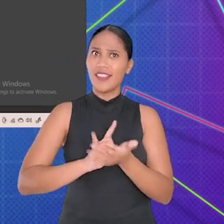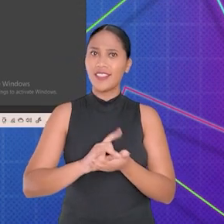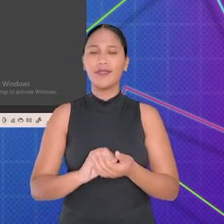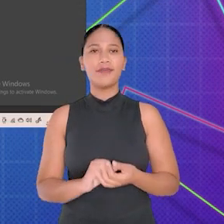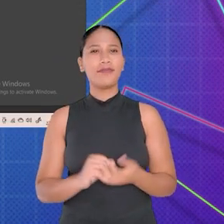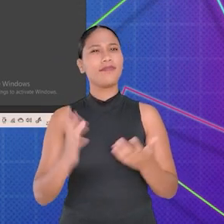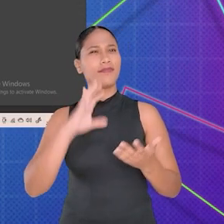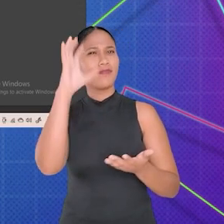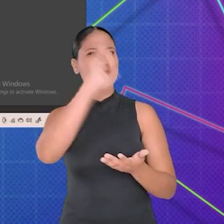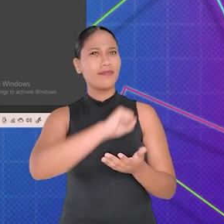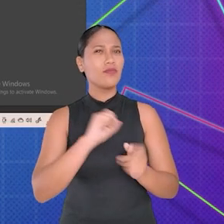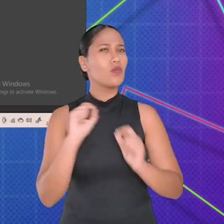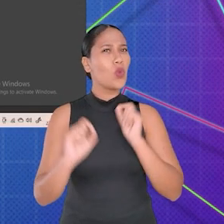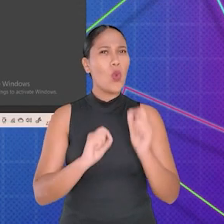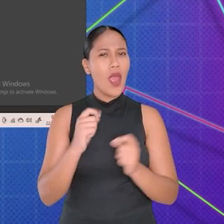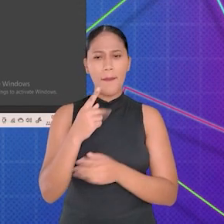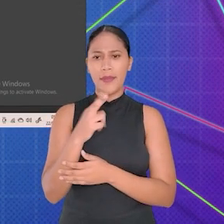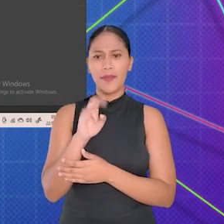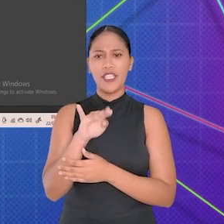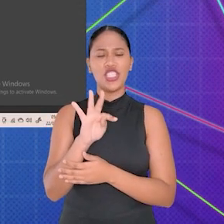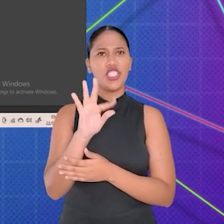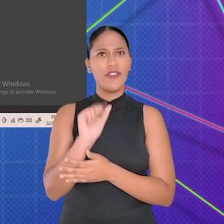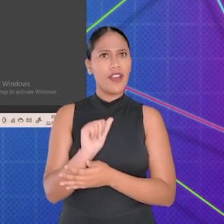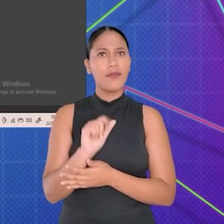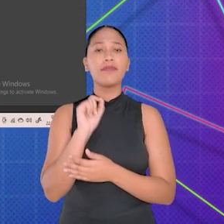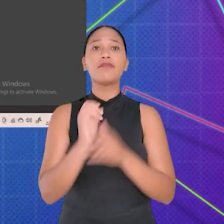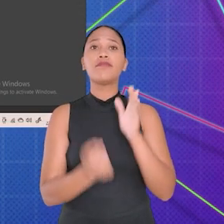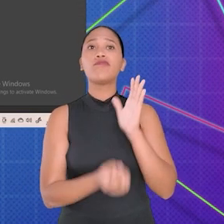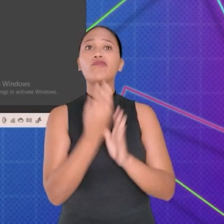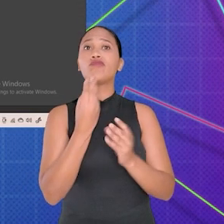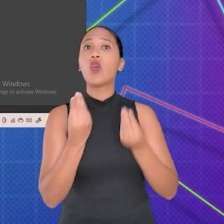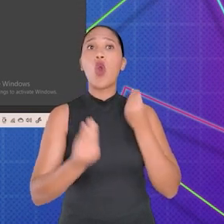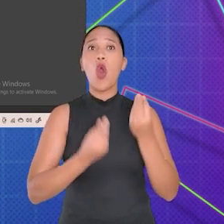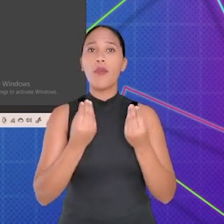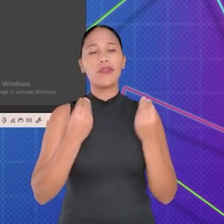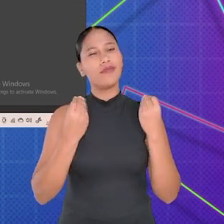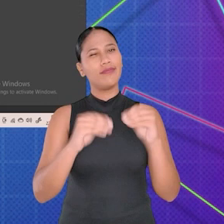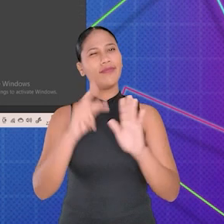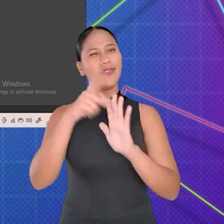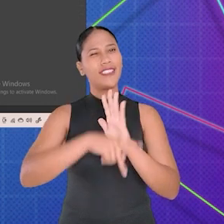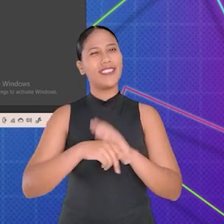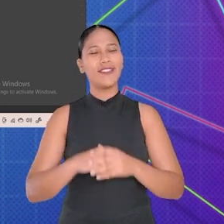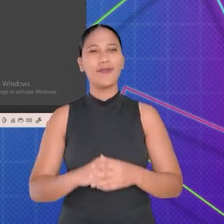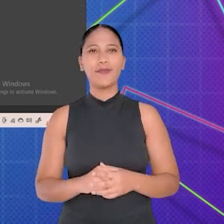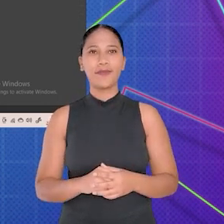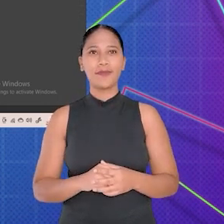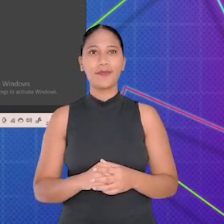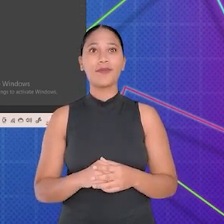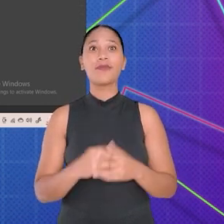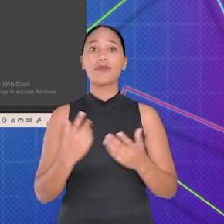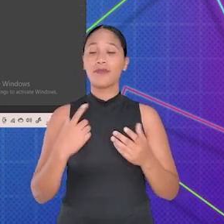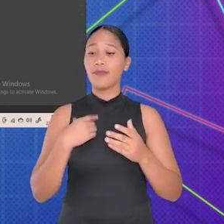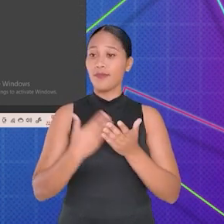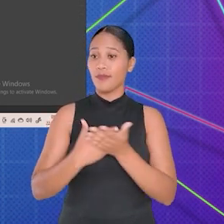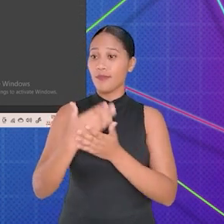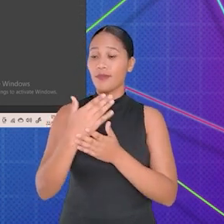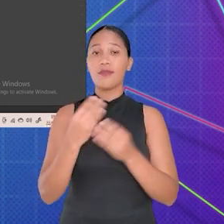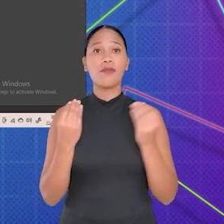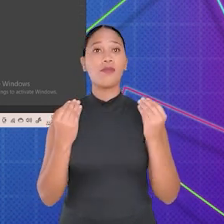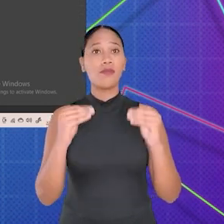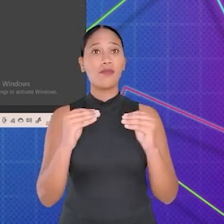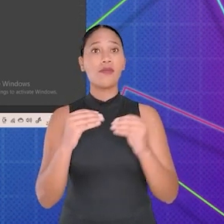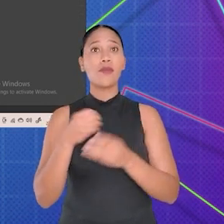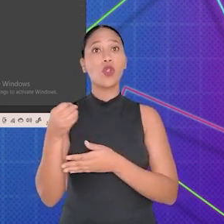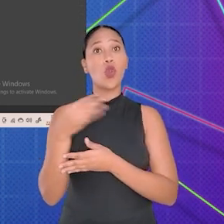inicial, clique em Novo ou pressione a tecla Ctrl N. Uma nova janela será aberta para configurar as propriedades do projeto.